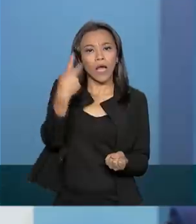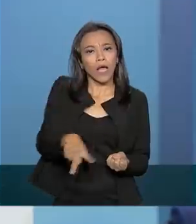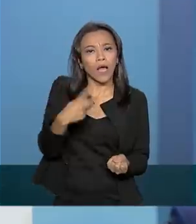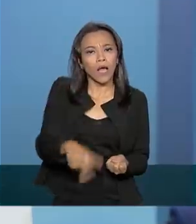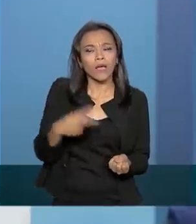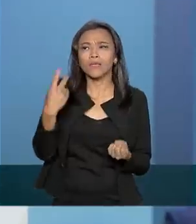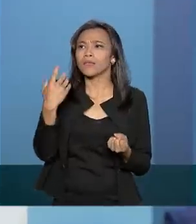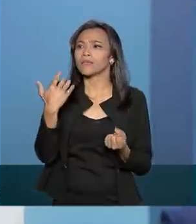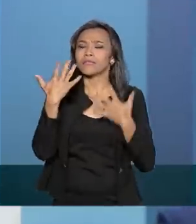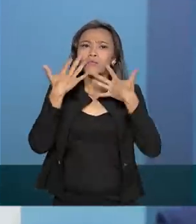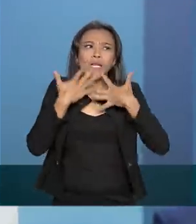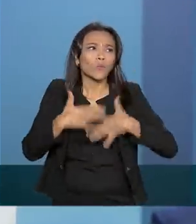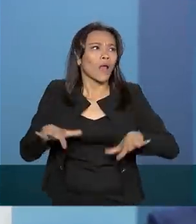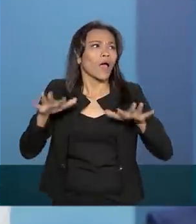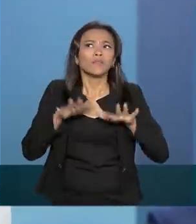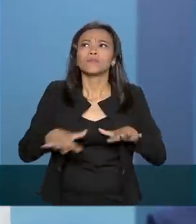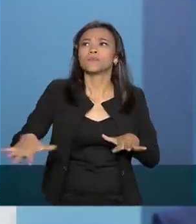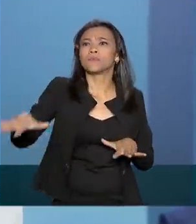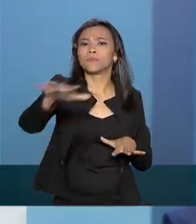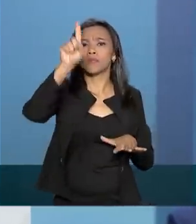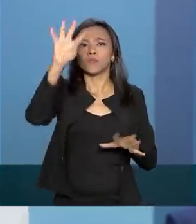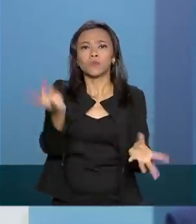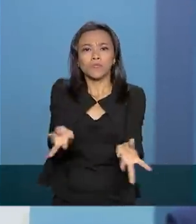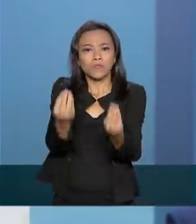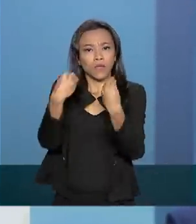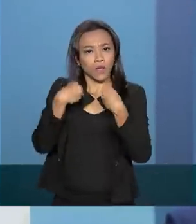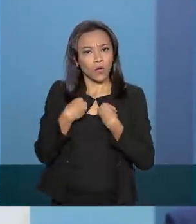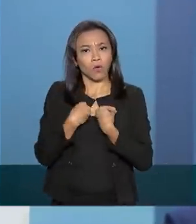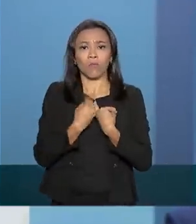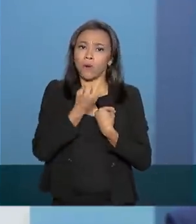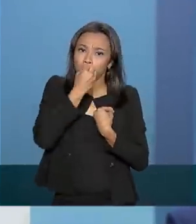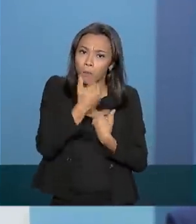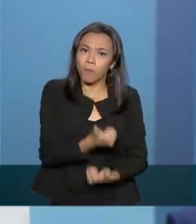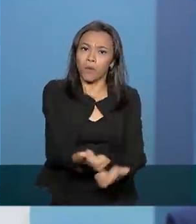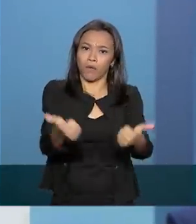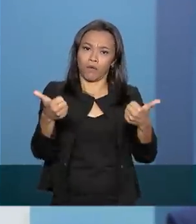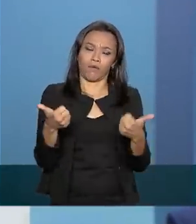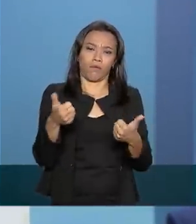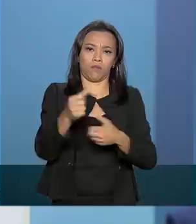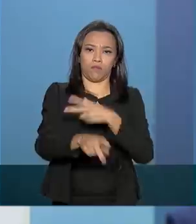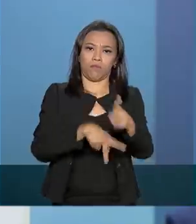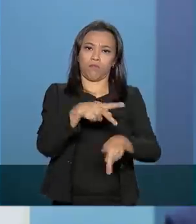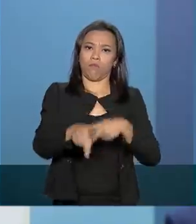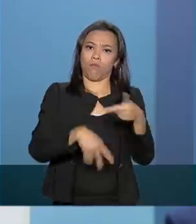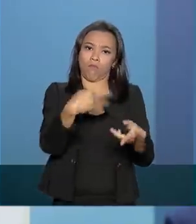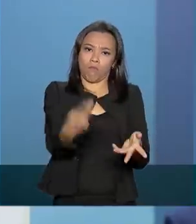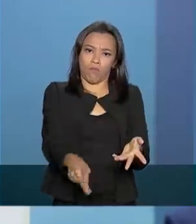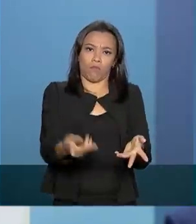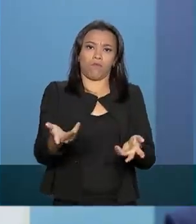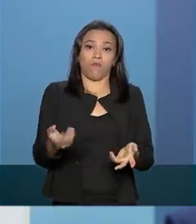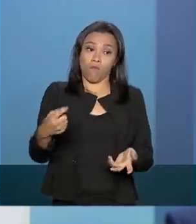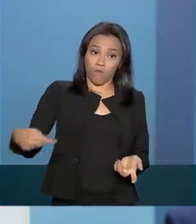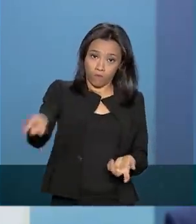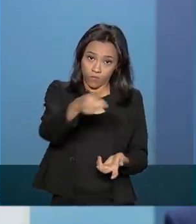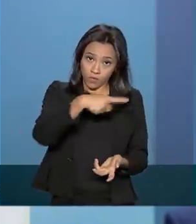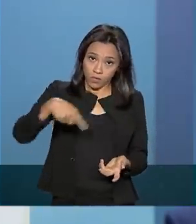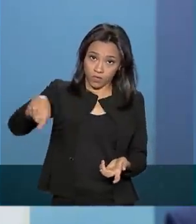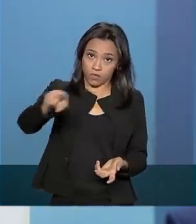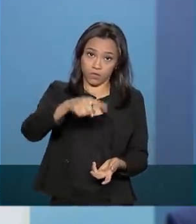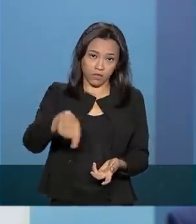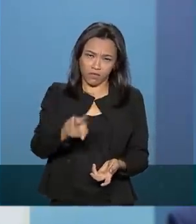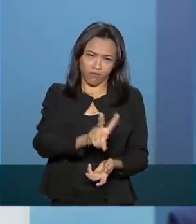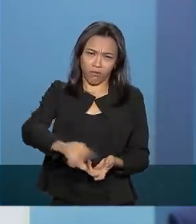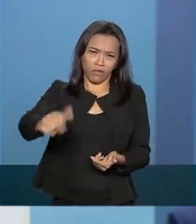Deus nos deu para o bem-estar da nossa população. vocês não